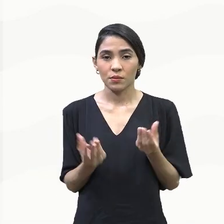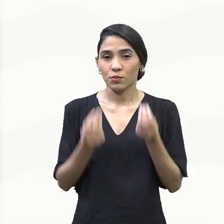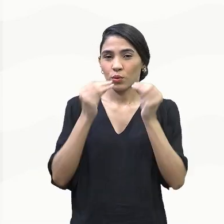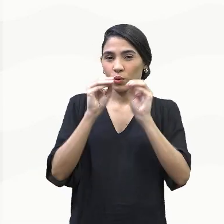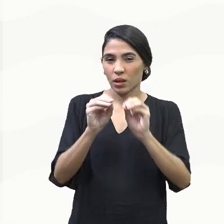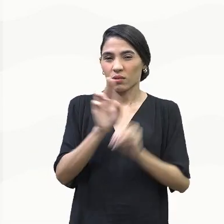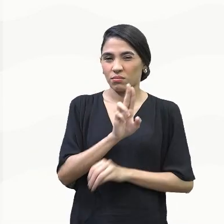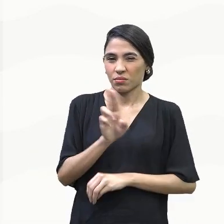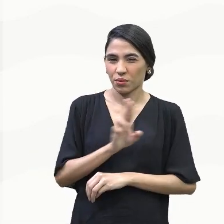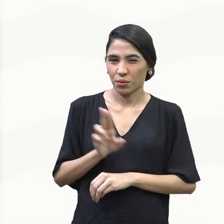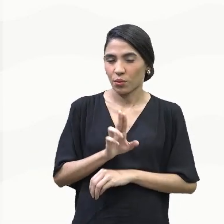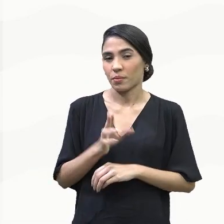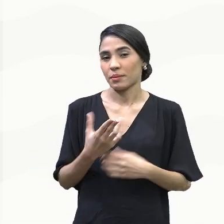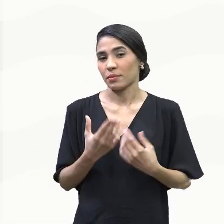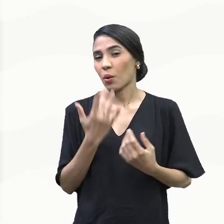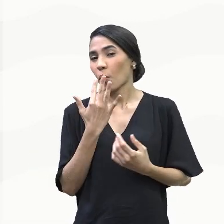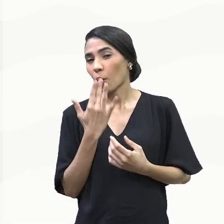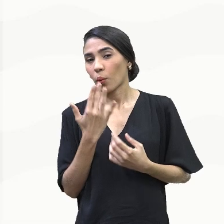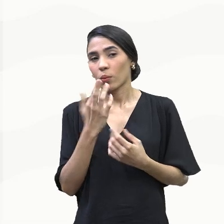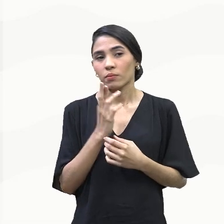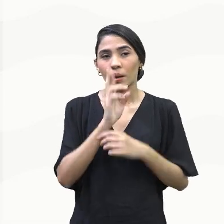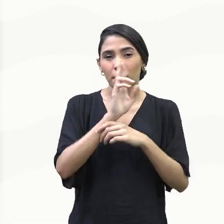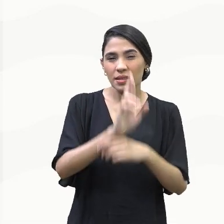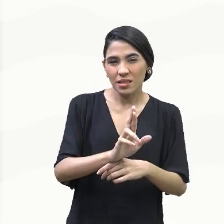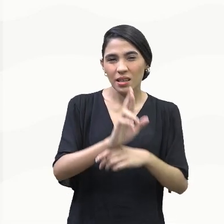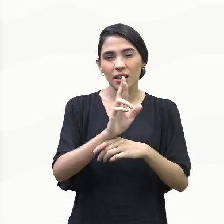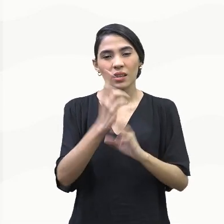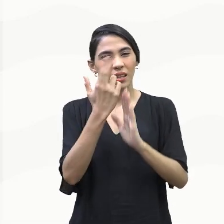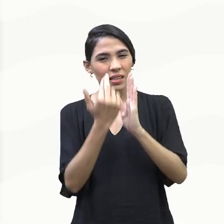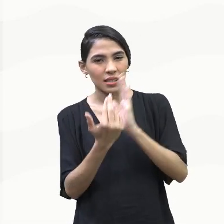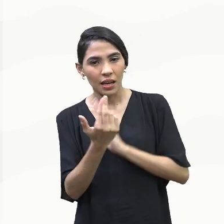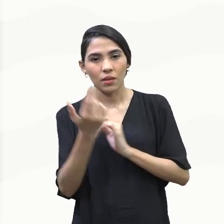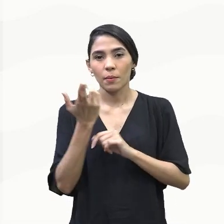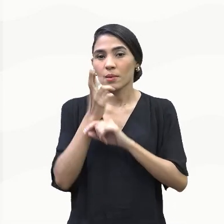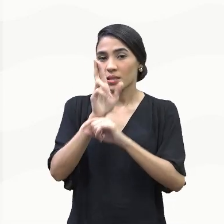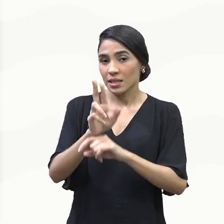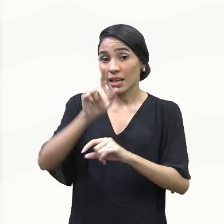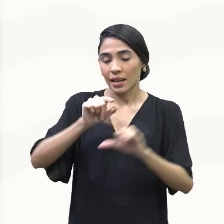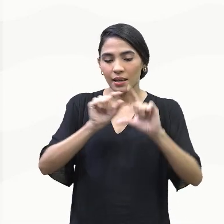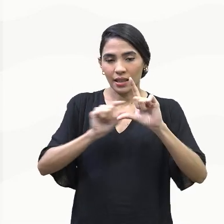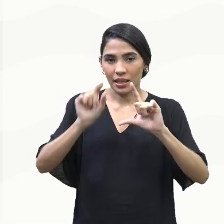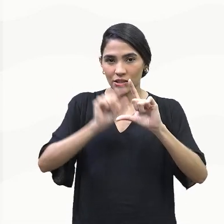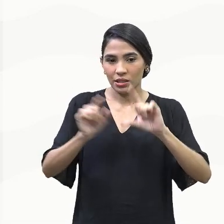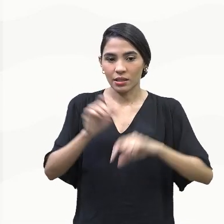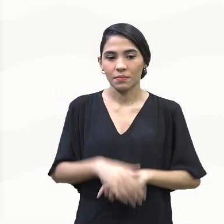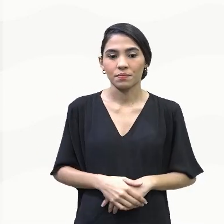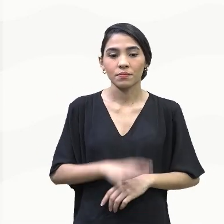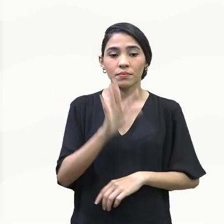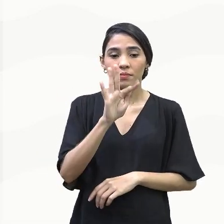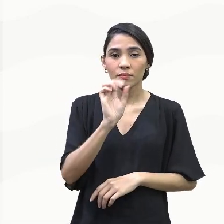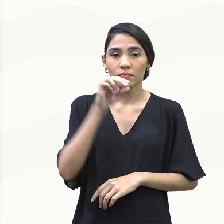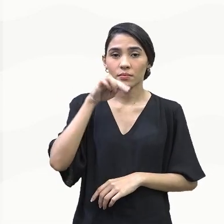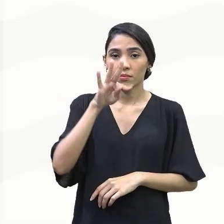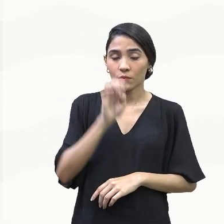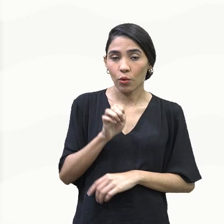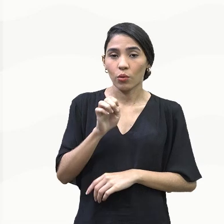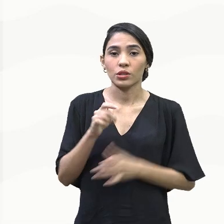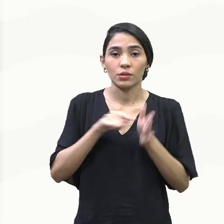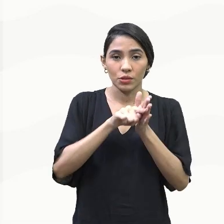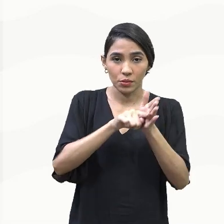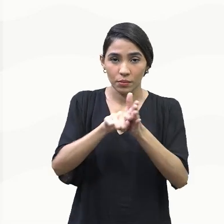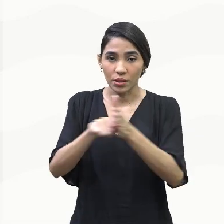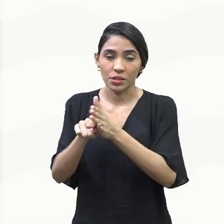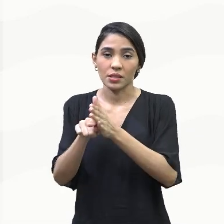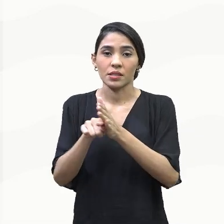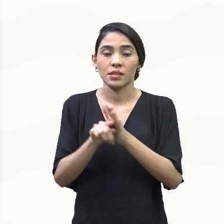o nome, essa cor representa o quê, esse desenho representa o quê, isso é a legenda. E a fonte dos dados da pesquisa, a